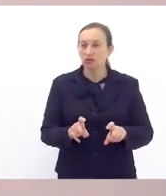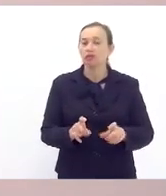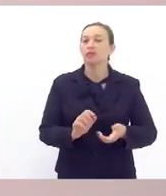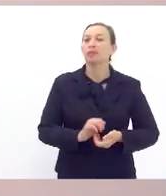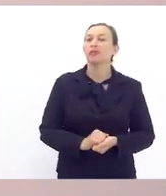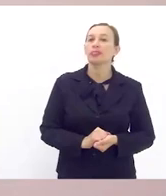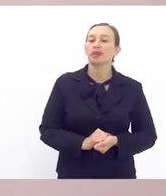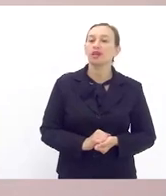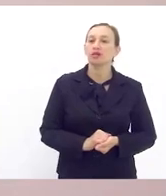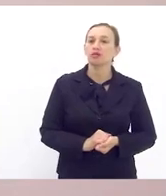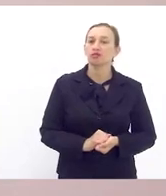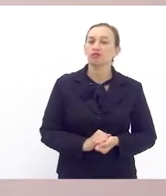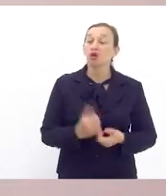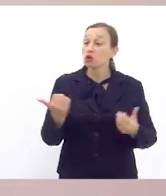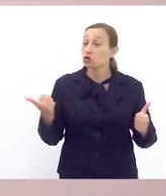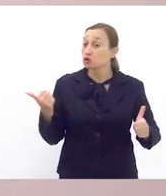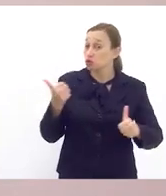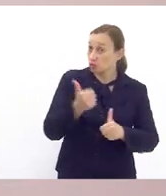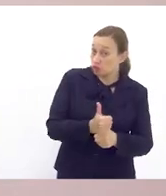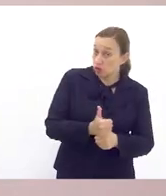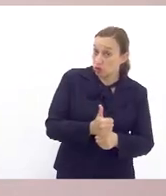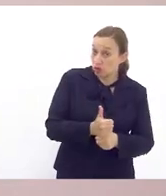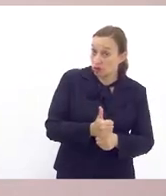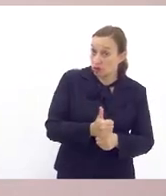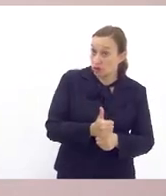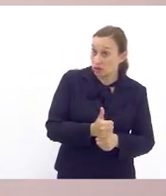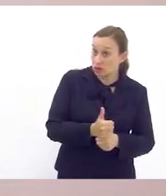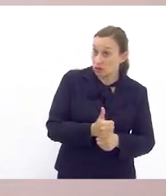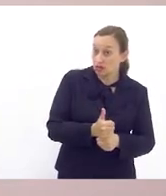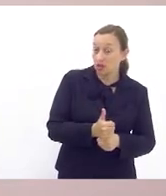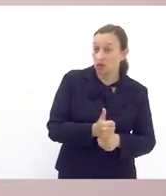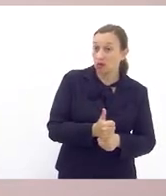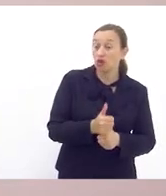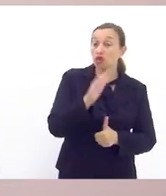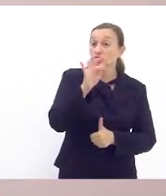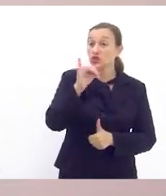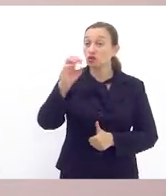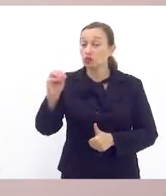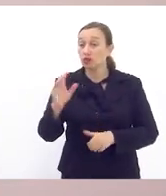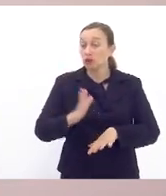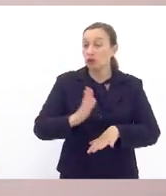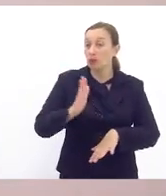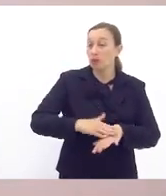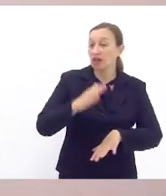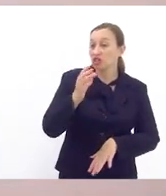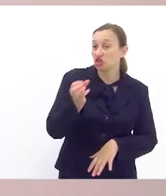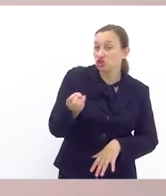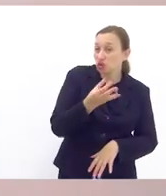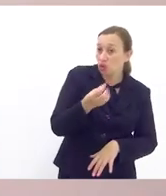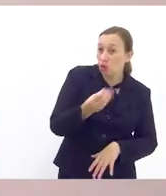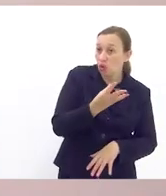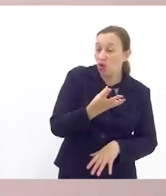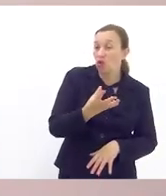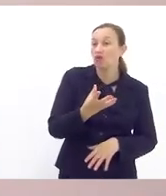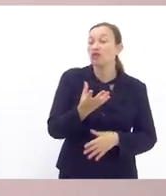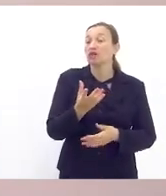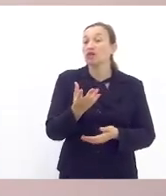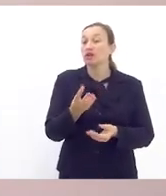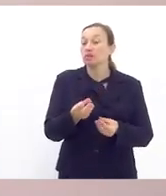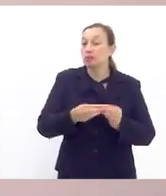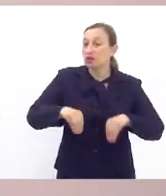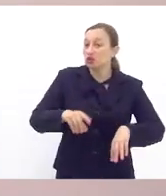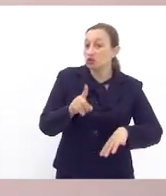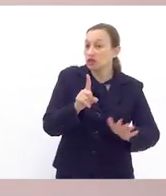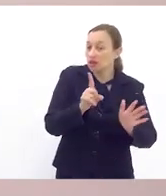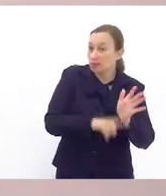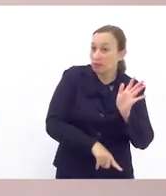por exemplo substituição de uma rede mais antiga por uma rede compacta que sofre menos interferência por exemplo